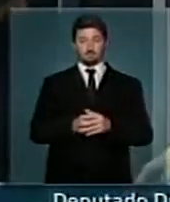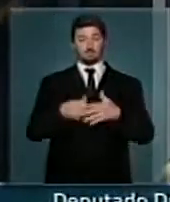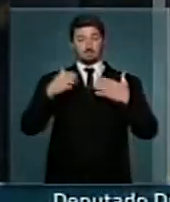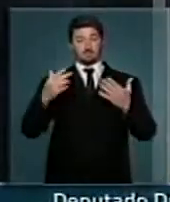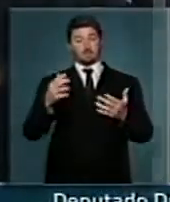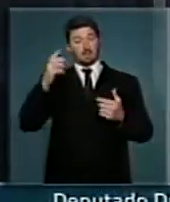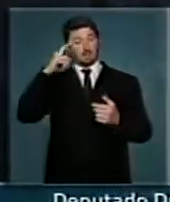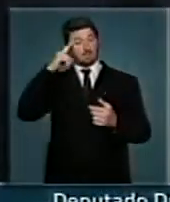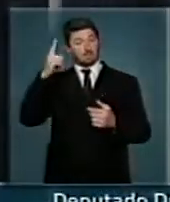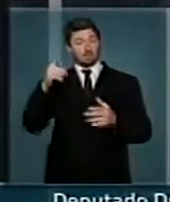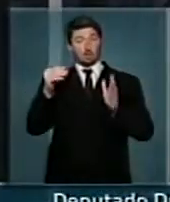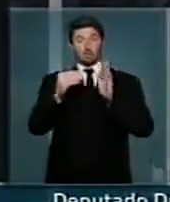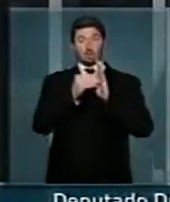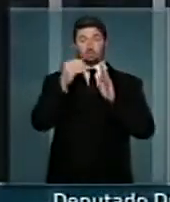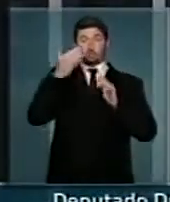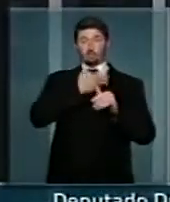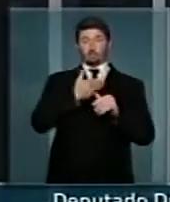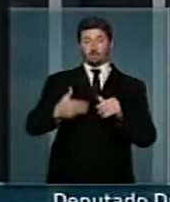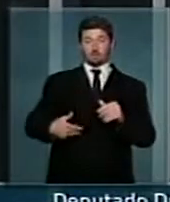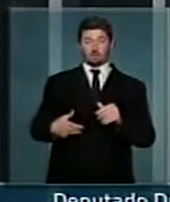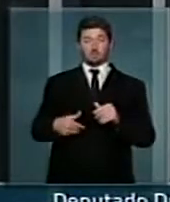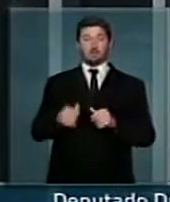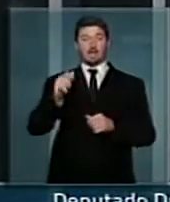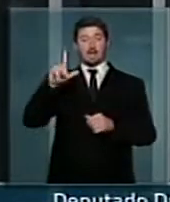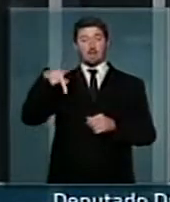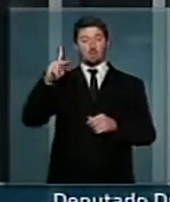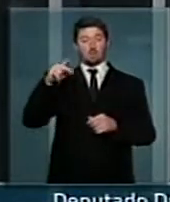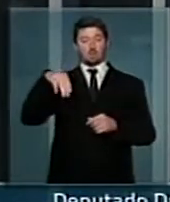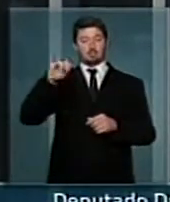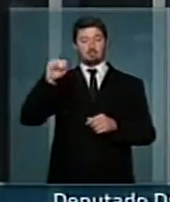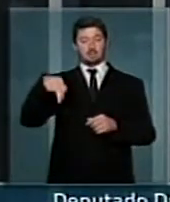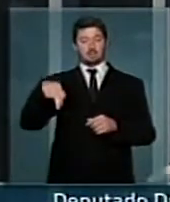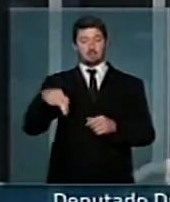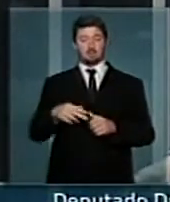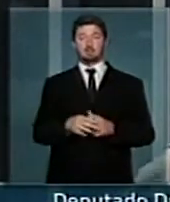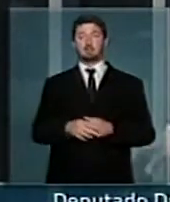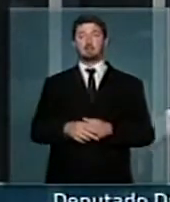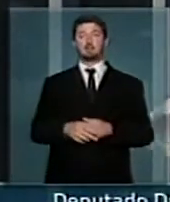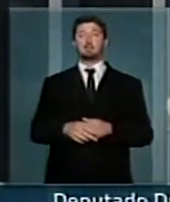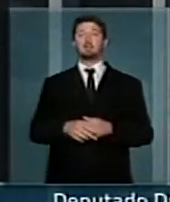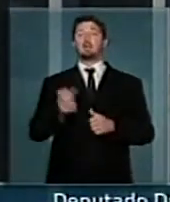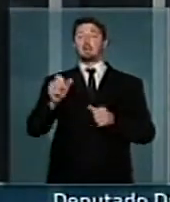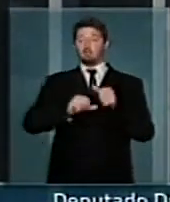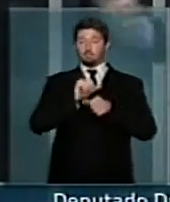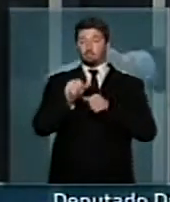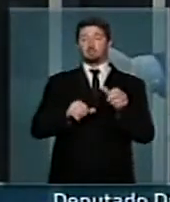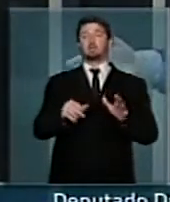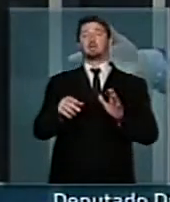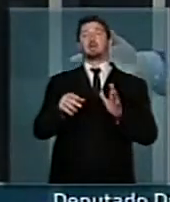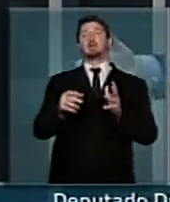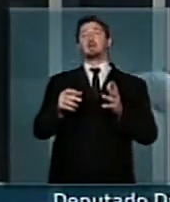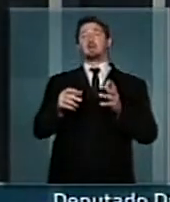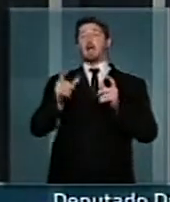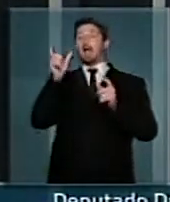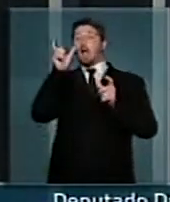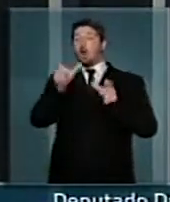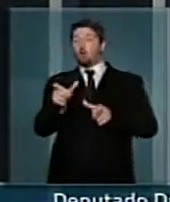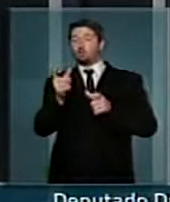ideia colocada pelo governador é mudar o indexador, mudar para um indexador menos oneroso para os